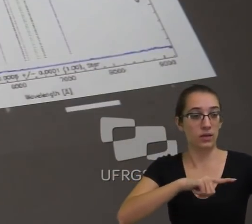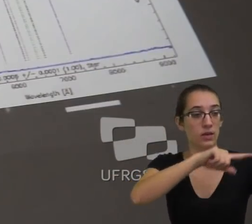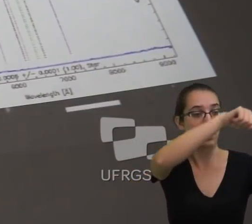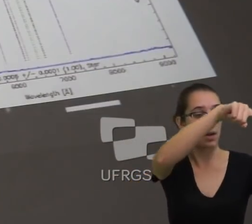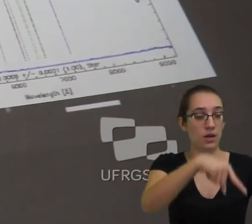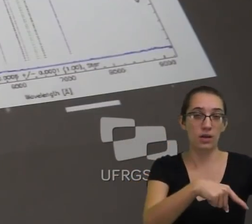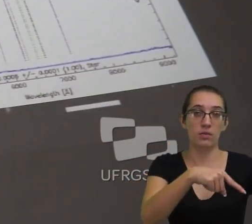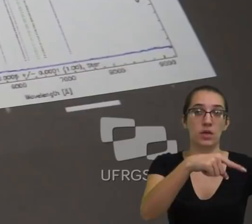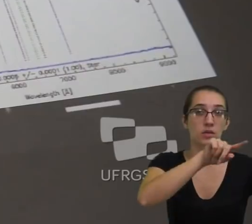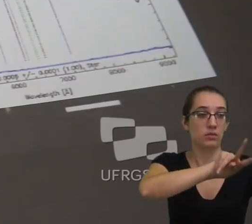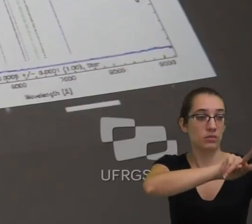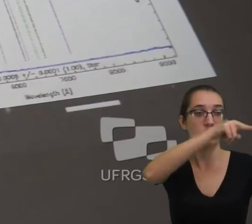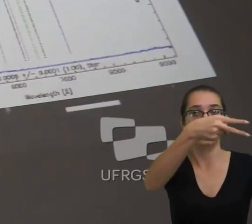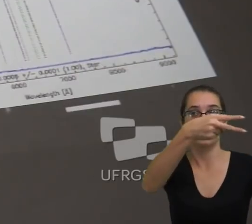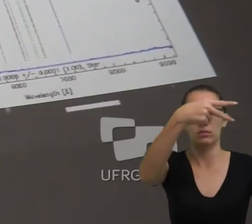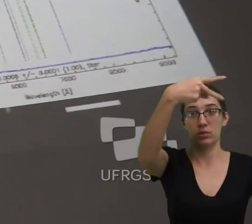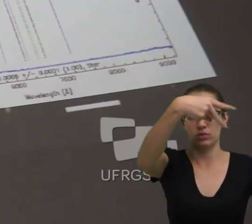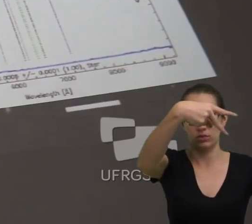aqui